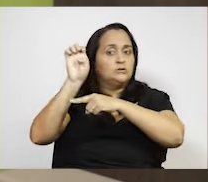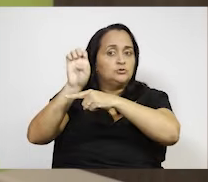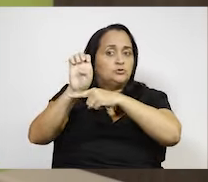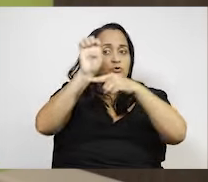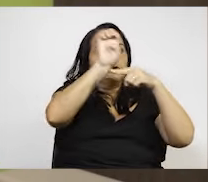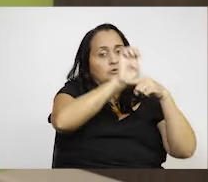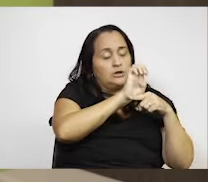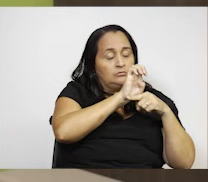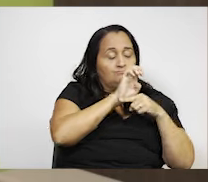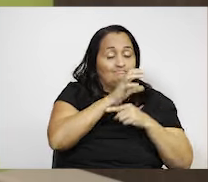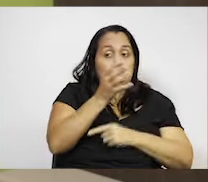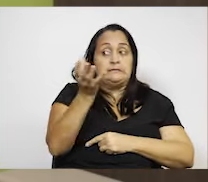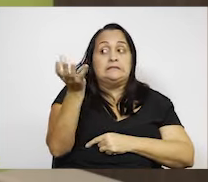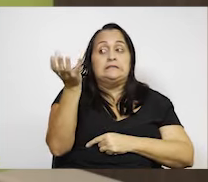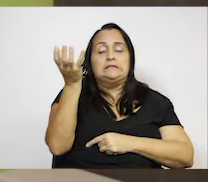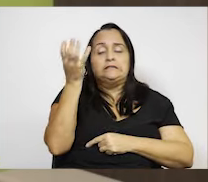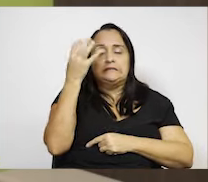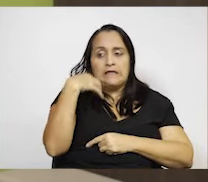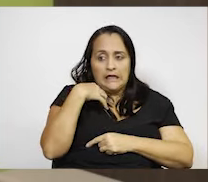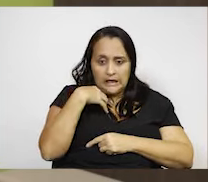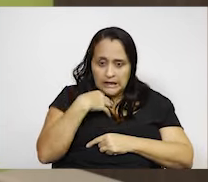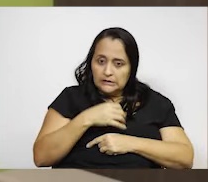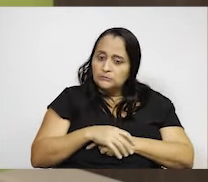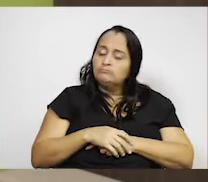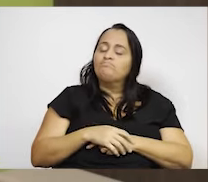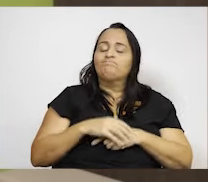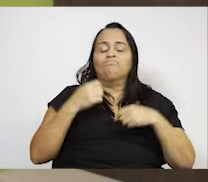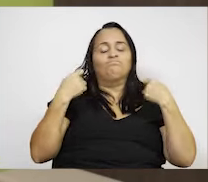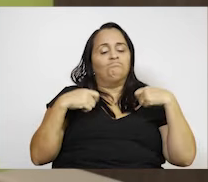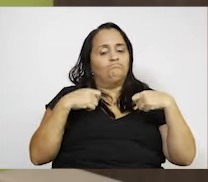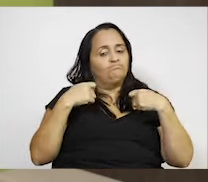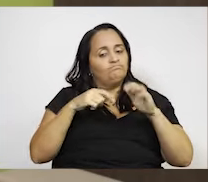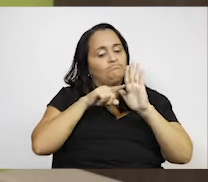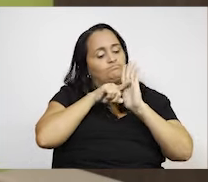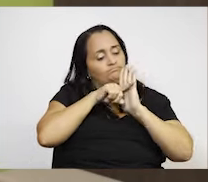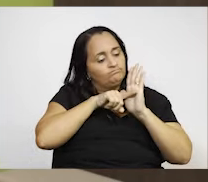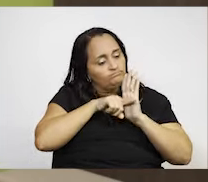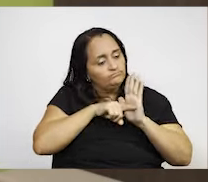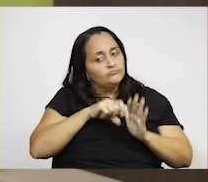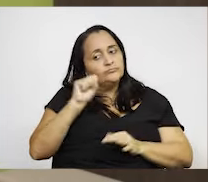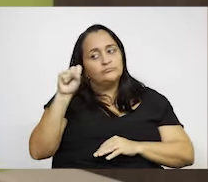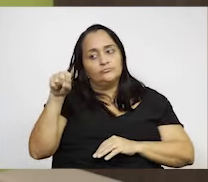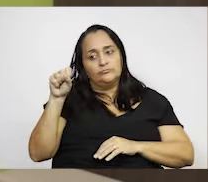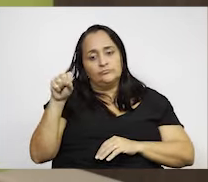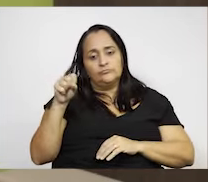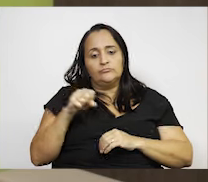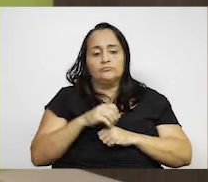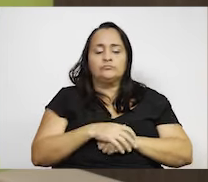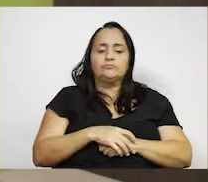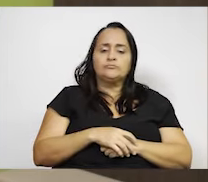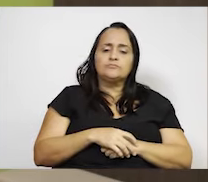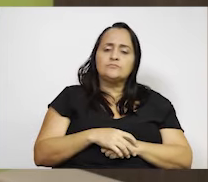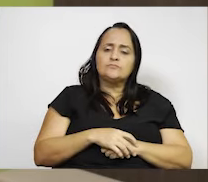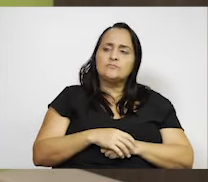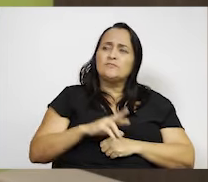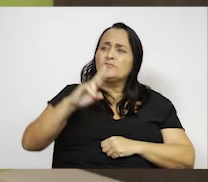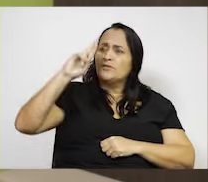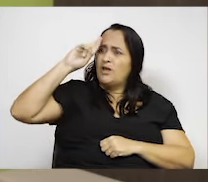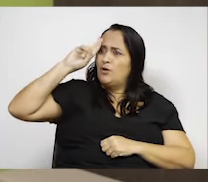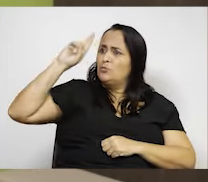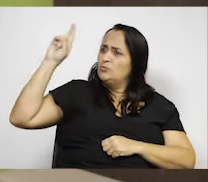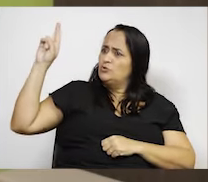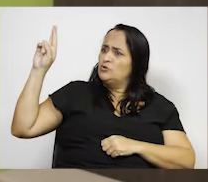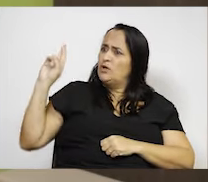algo muito sério. Então é algo, sim, que precisa continuar sendo investigado e noticiado. E aí o